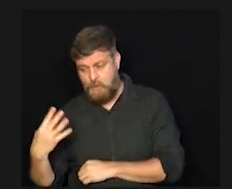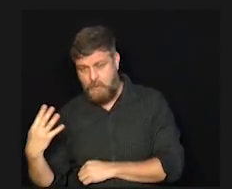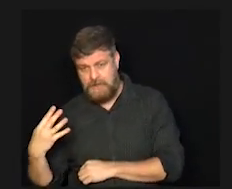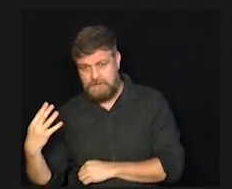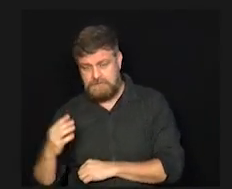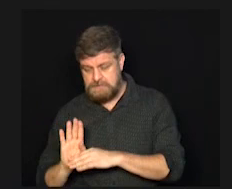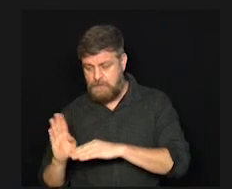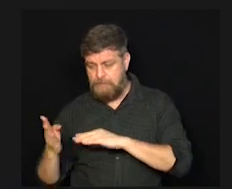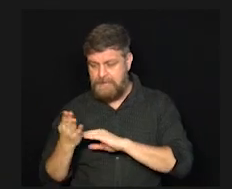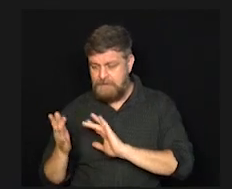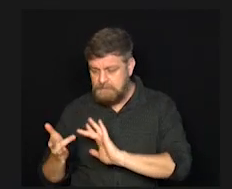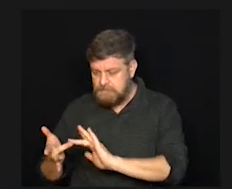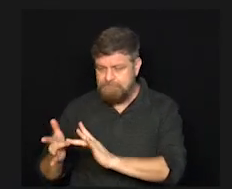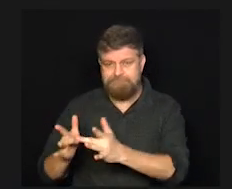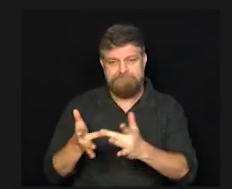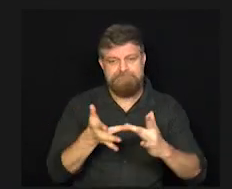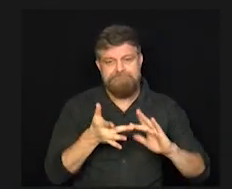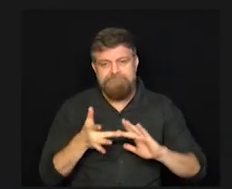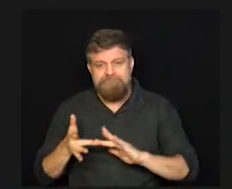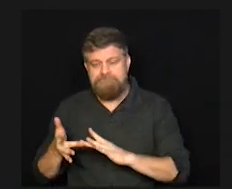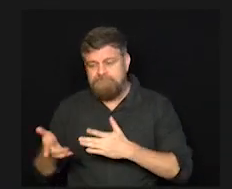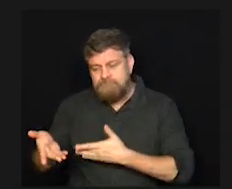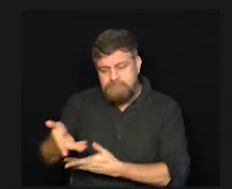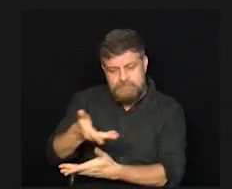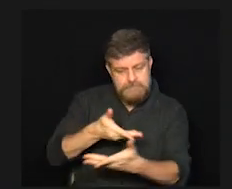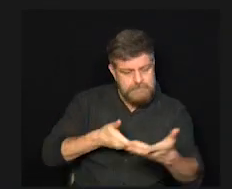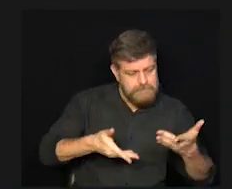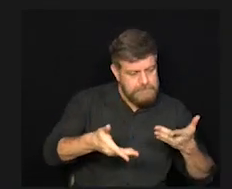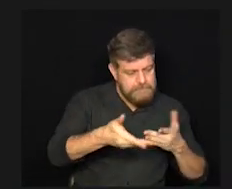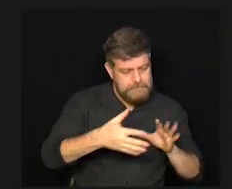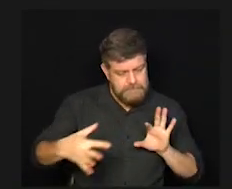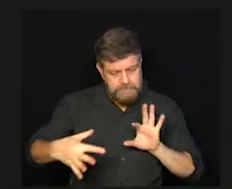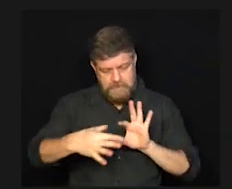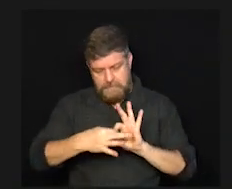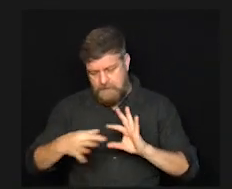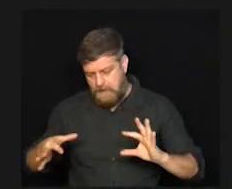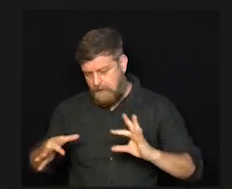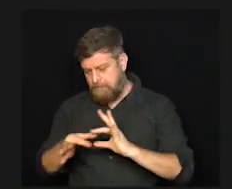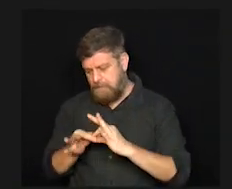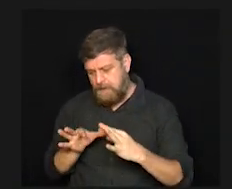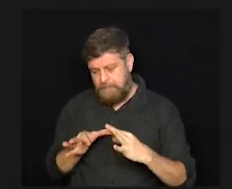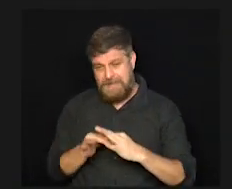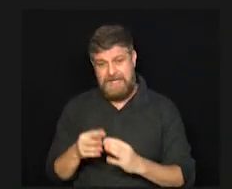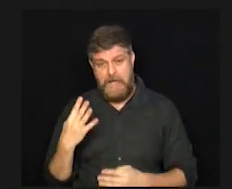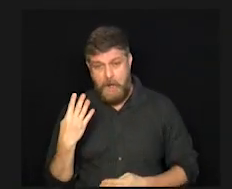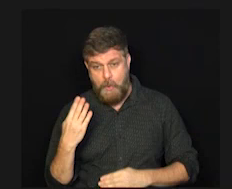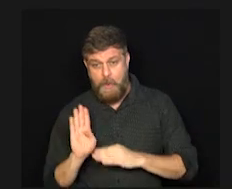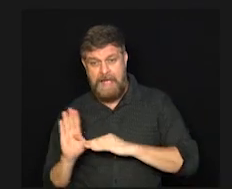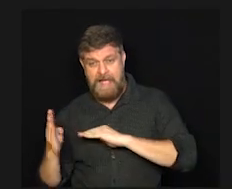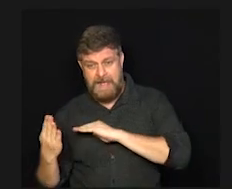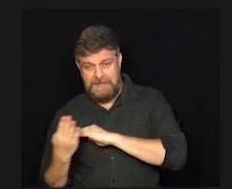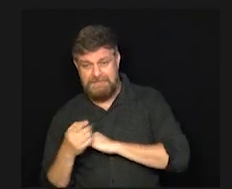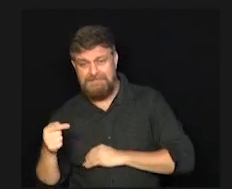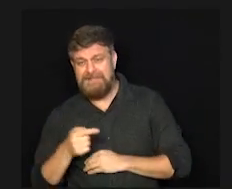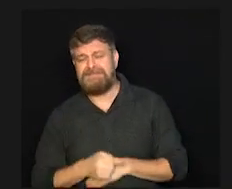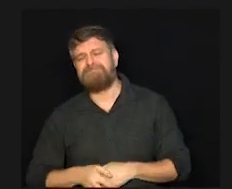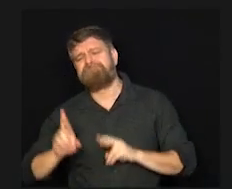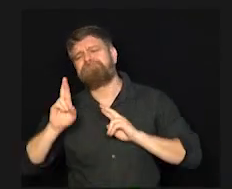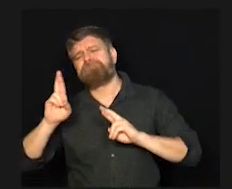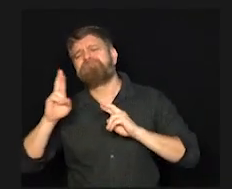interligados. E eu sei que um dos sonhos desses 4 bairros é uma praça